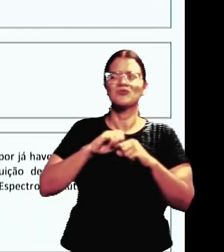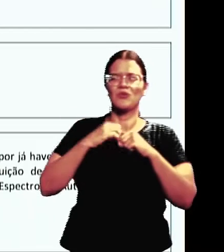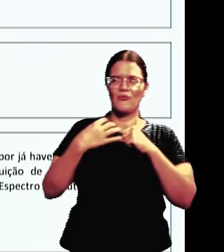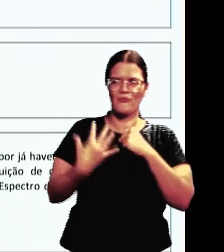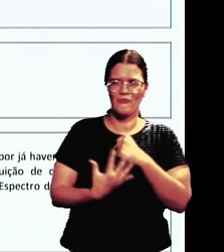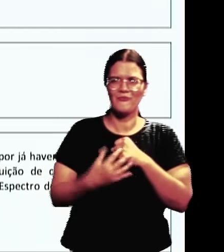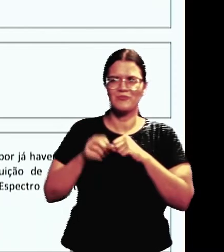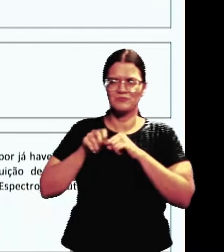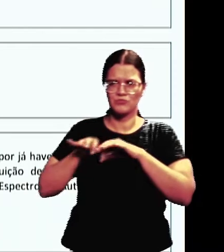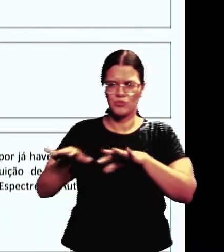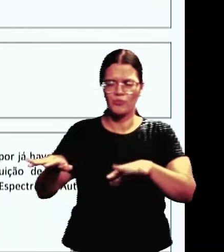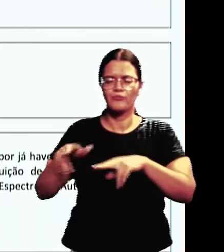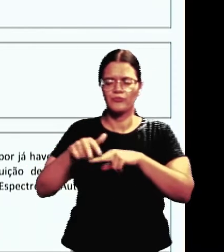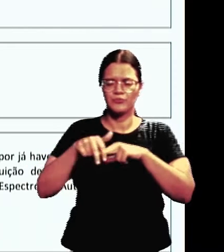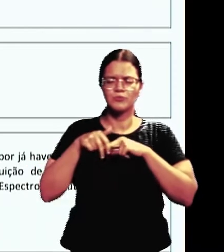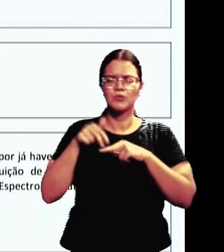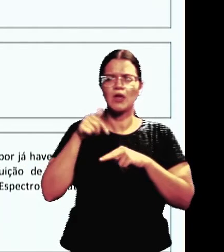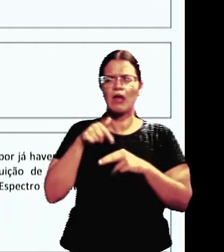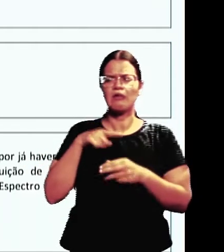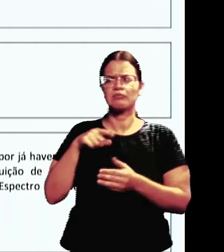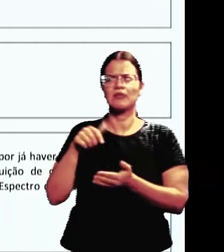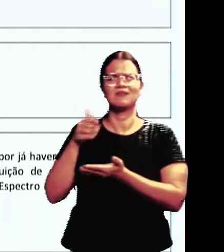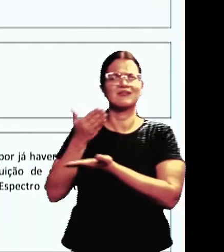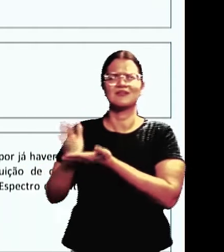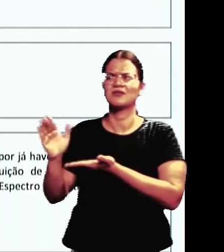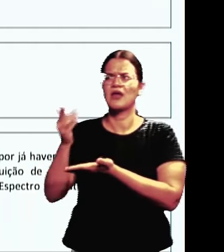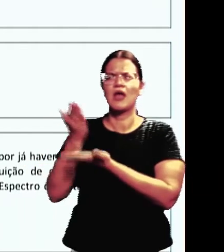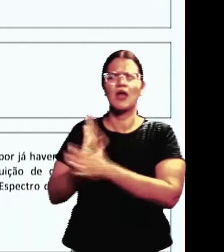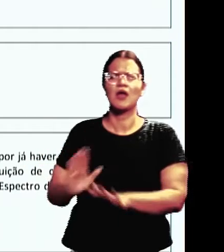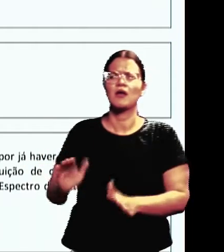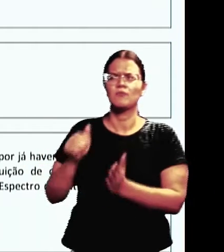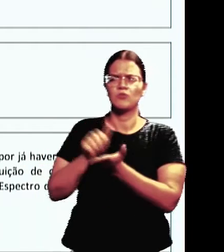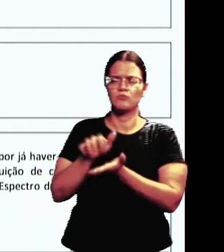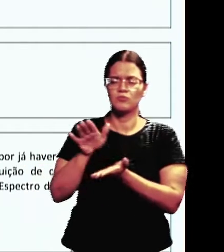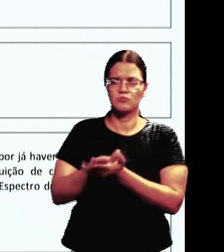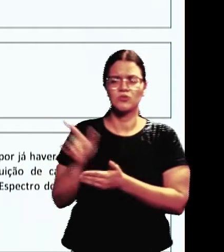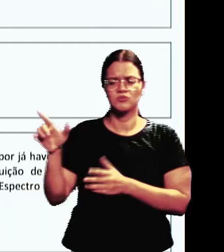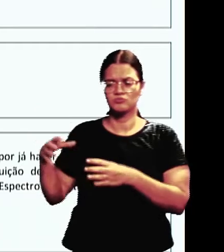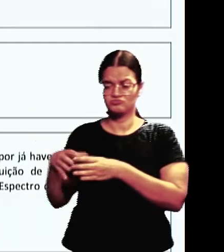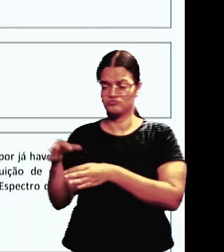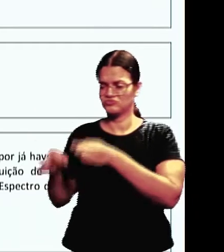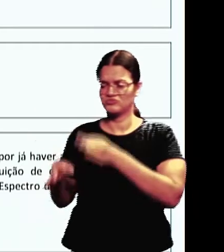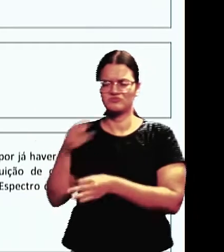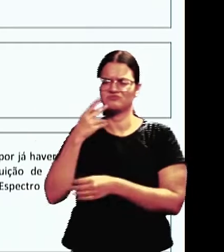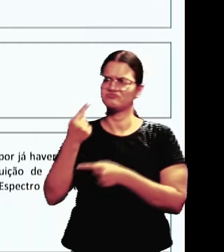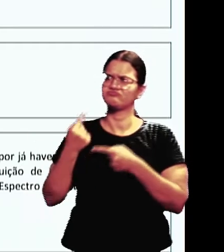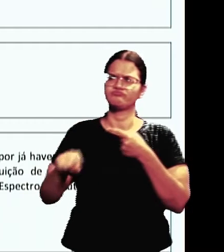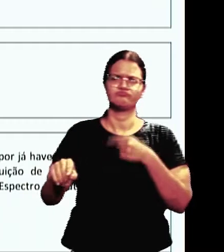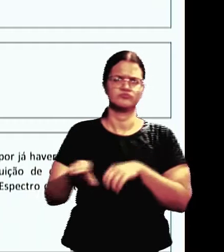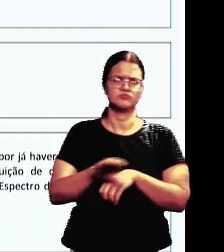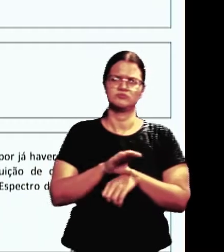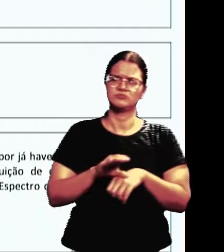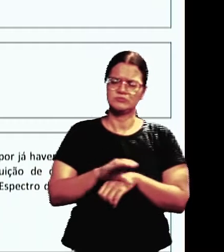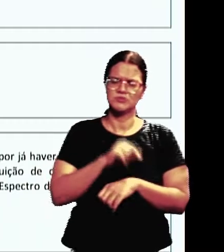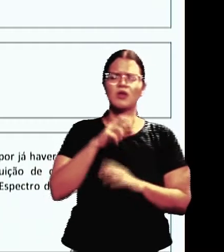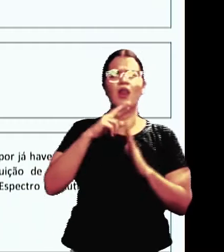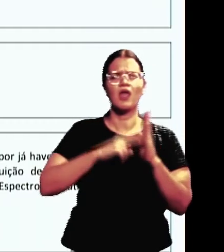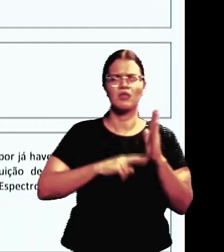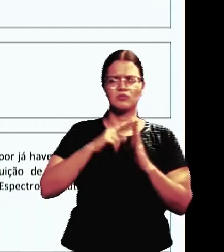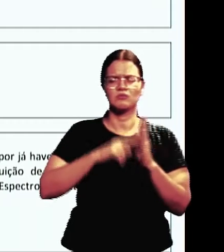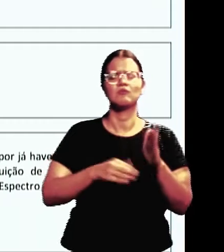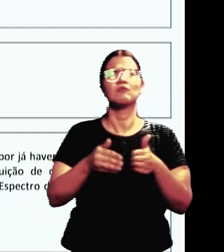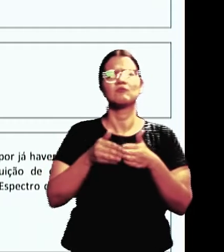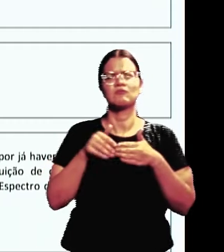de saúde decorrente da Covid-19. Procuradoria manifestou pela inconstitucionalidade, relator vereador Pedro Azulão pela inconstitucionalidade.